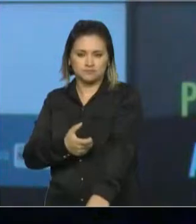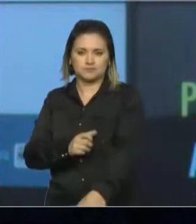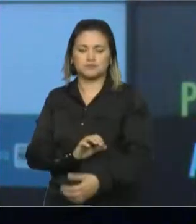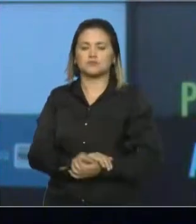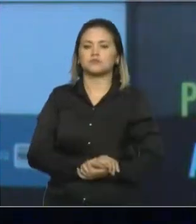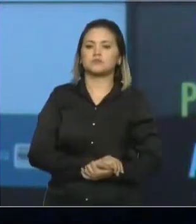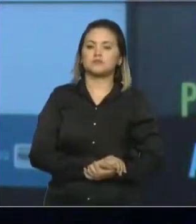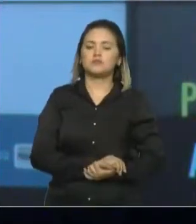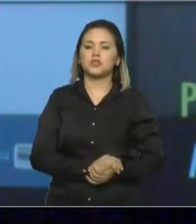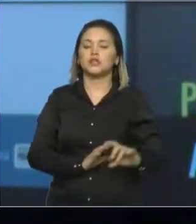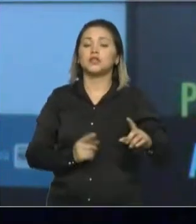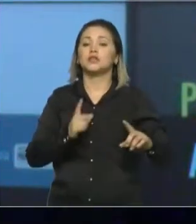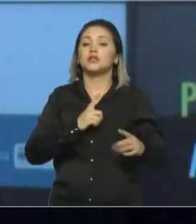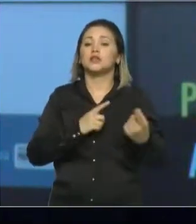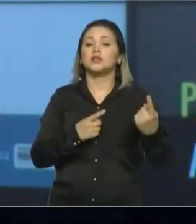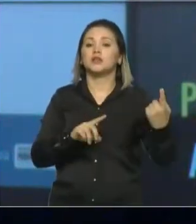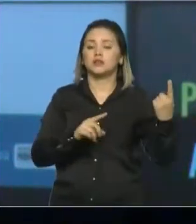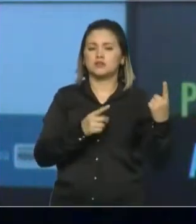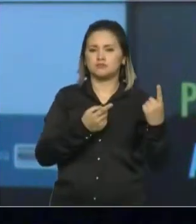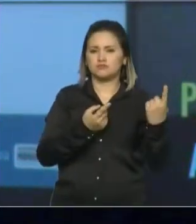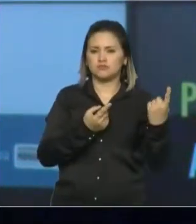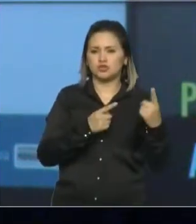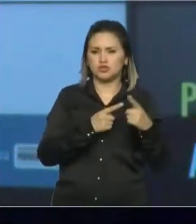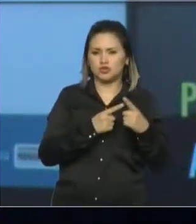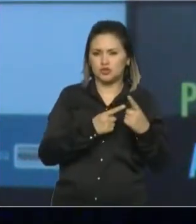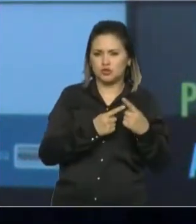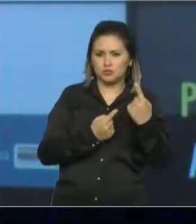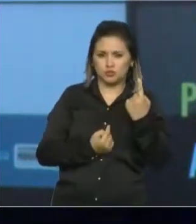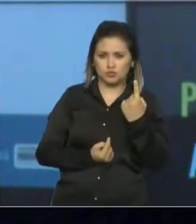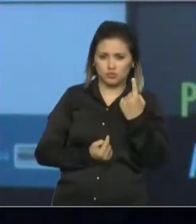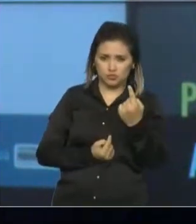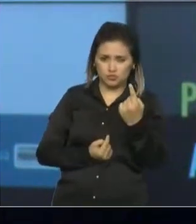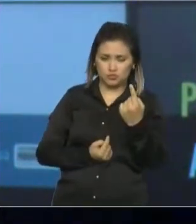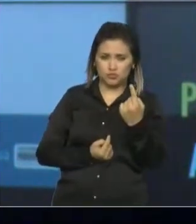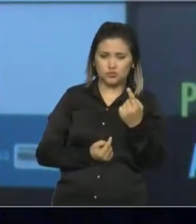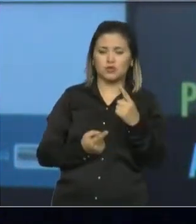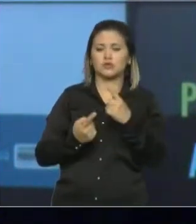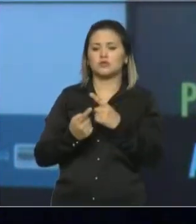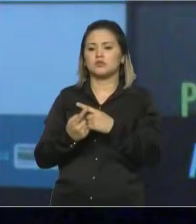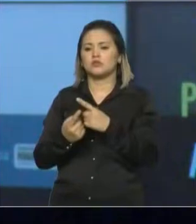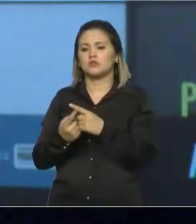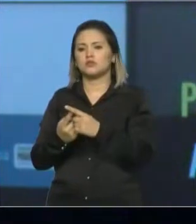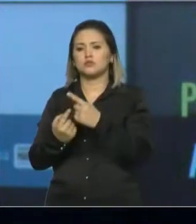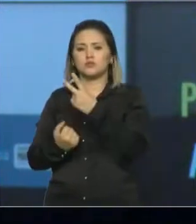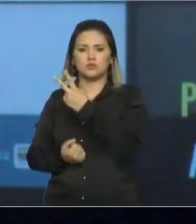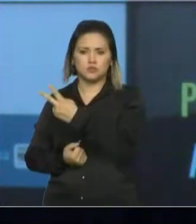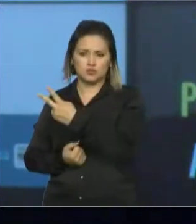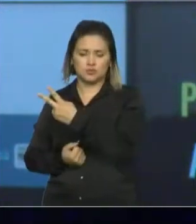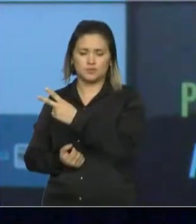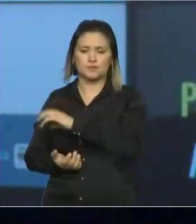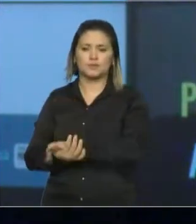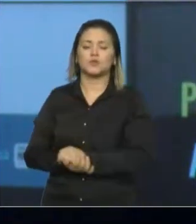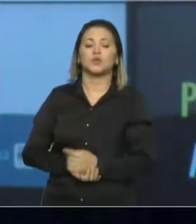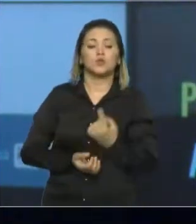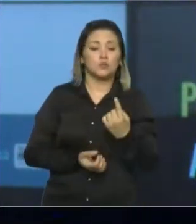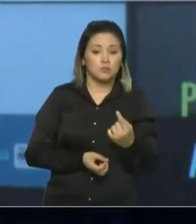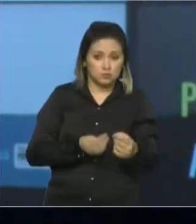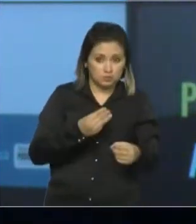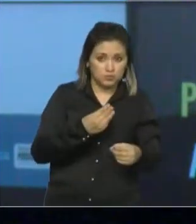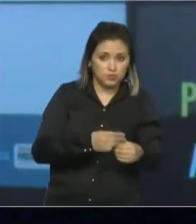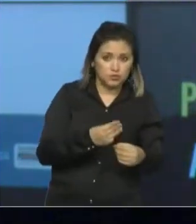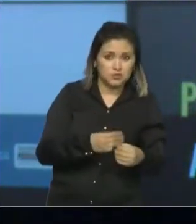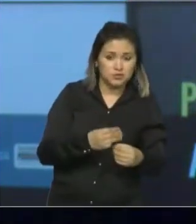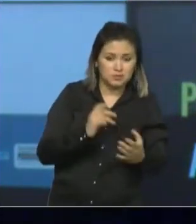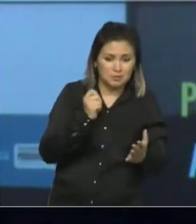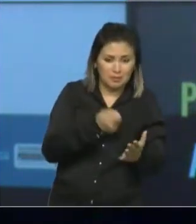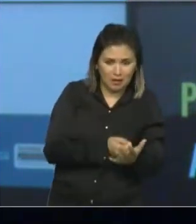a 629 mil reais por mês. Para o município fica pesado, mas quando a gente